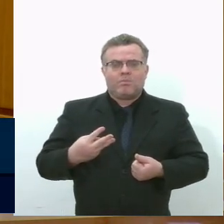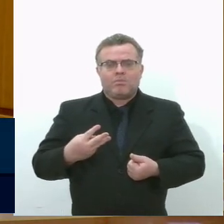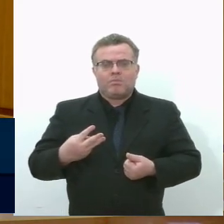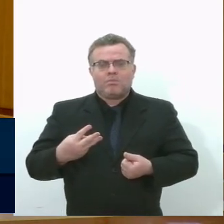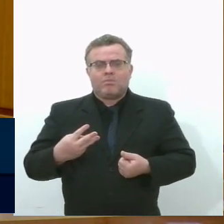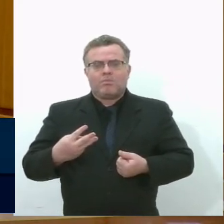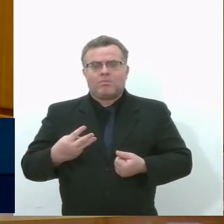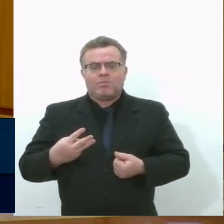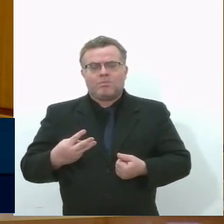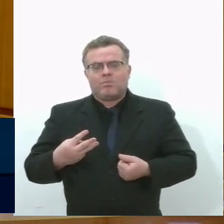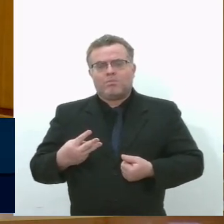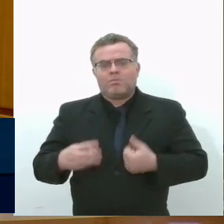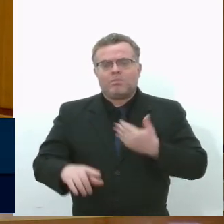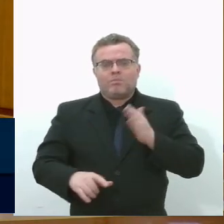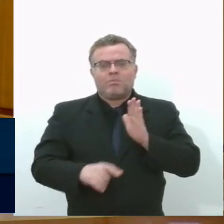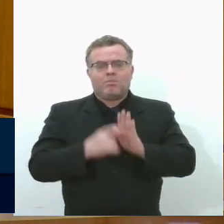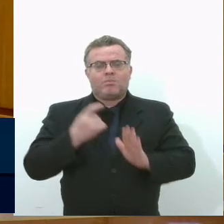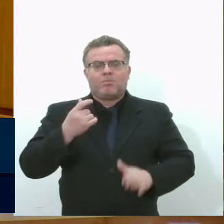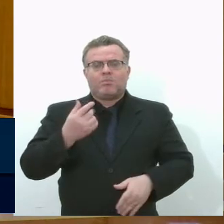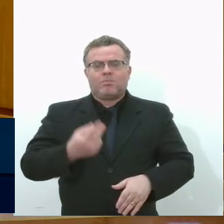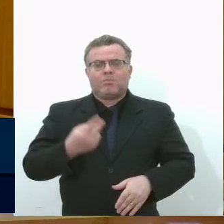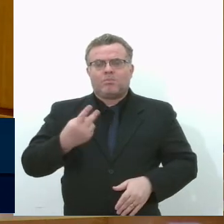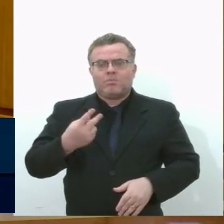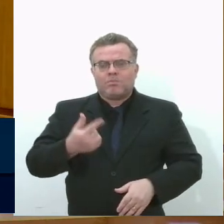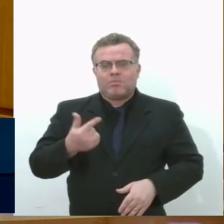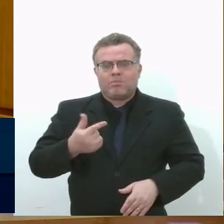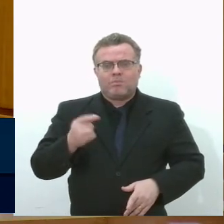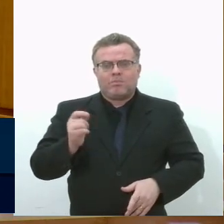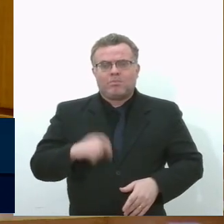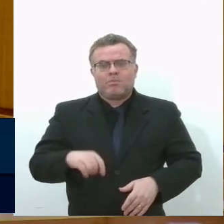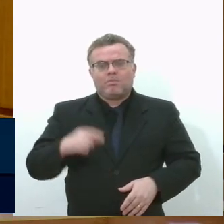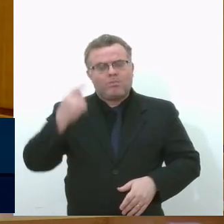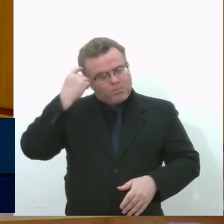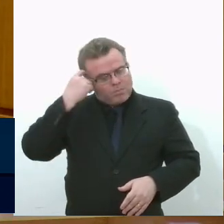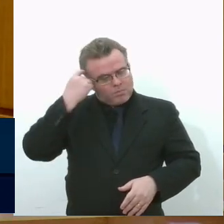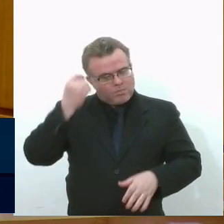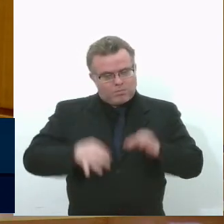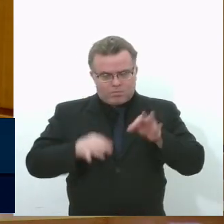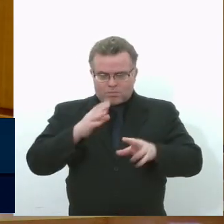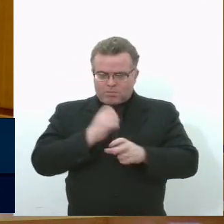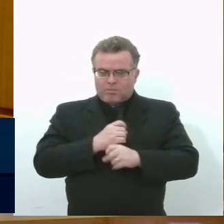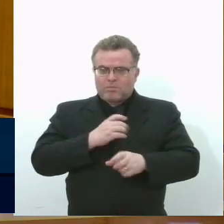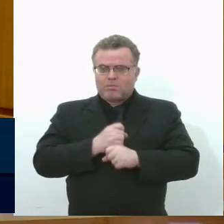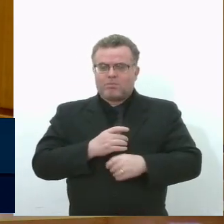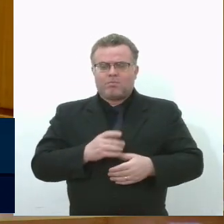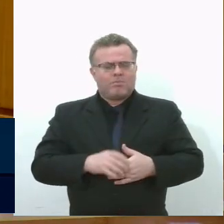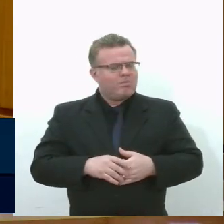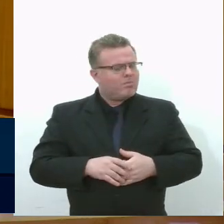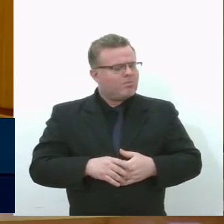parágrafo 2º, de que cabe ao Tribunal de Contas do Estado de Sergipe,